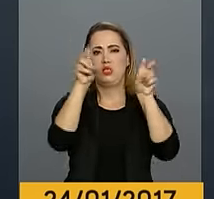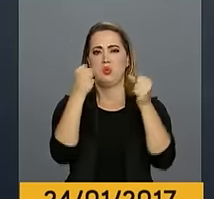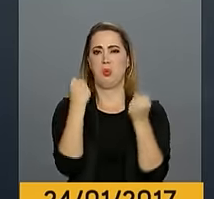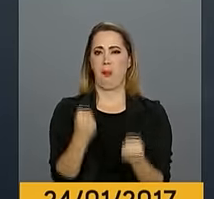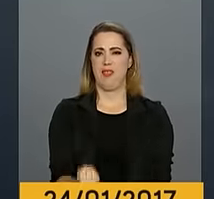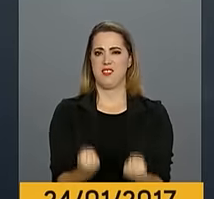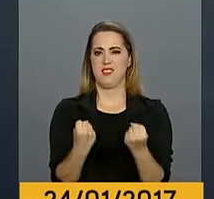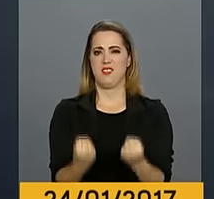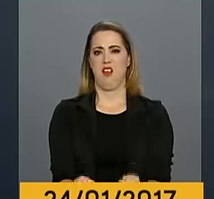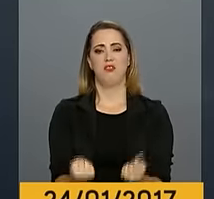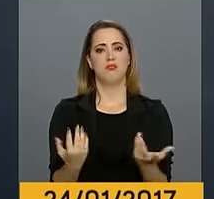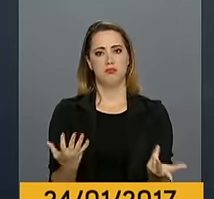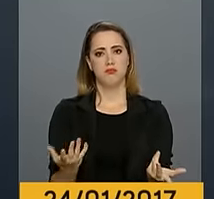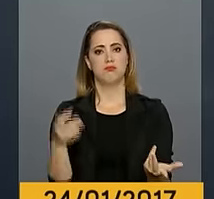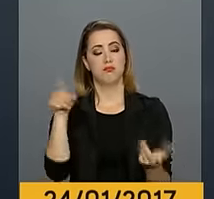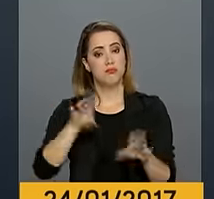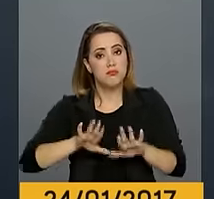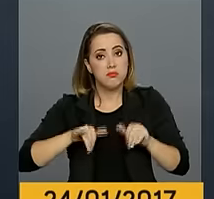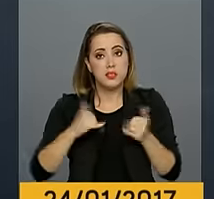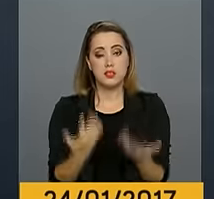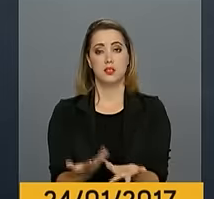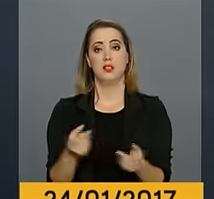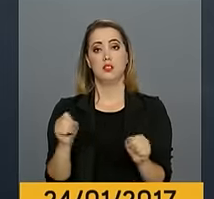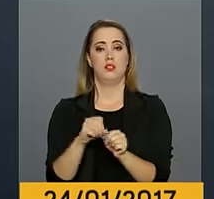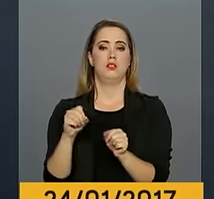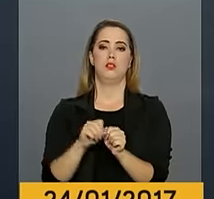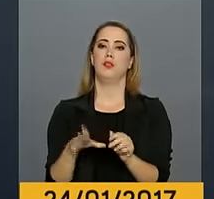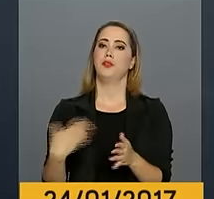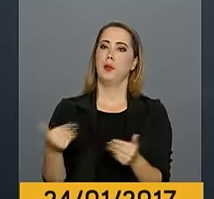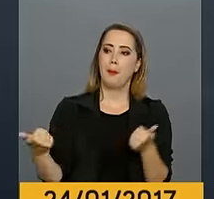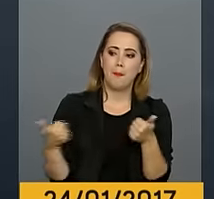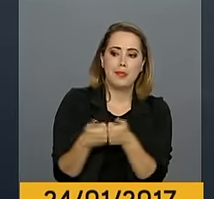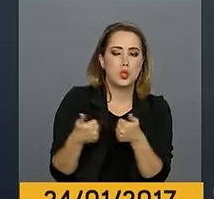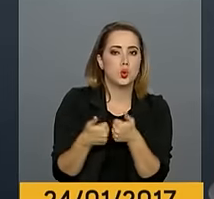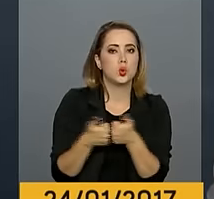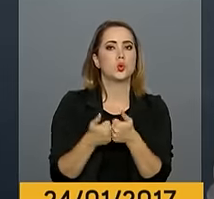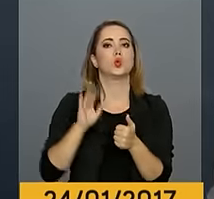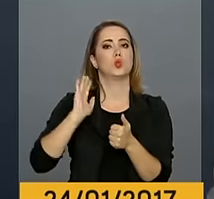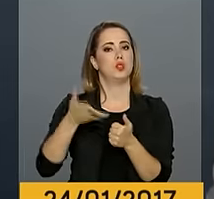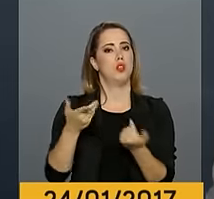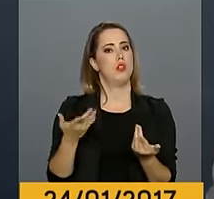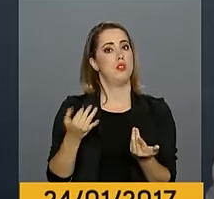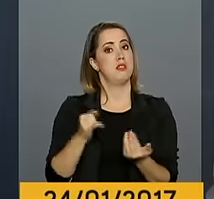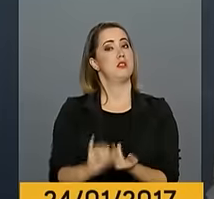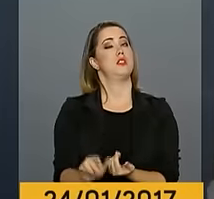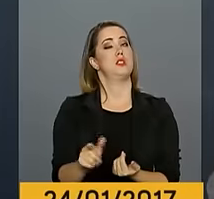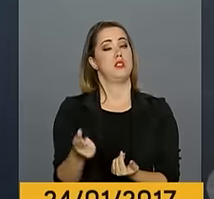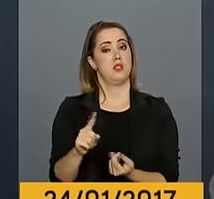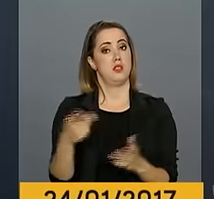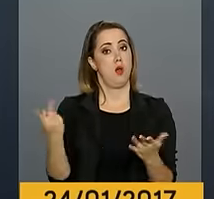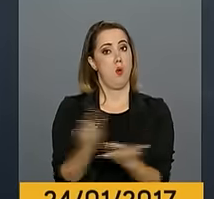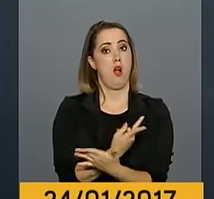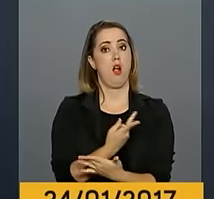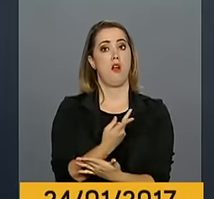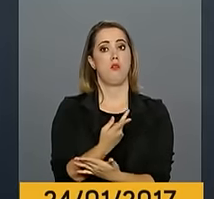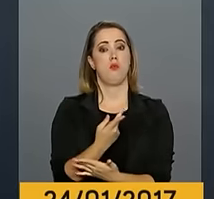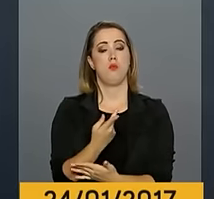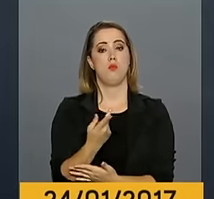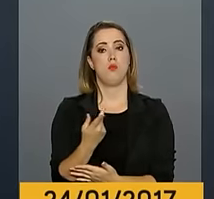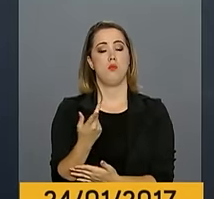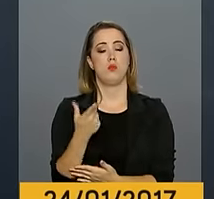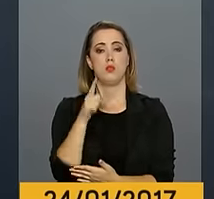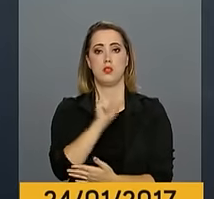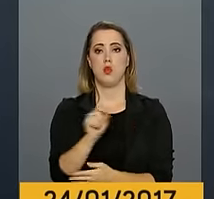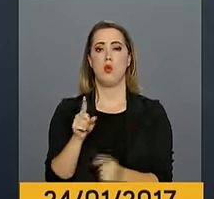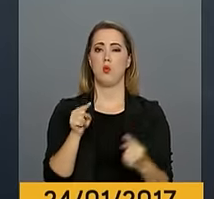É um tema pesado e, portanto, eu farei muito proximamente, se não fizer com objetivo específico,